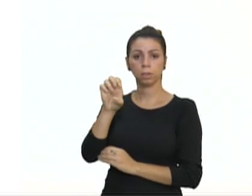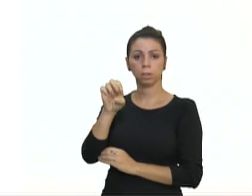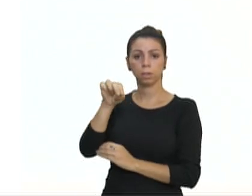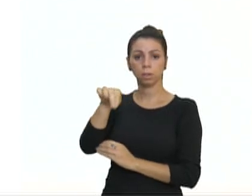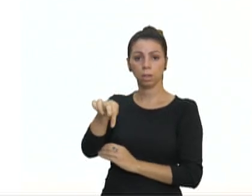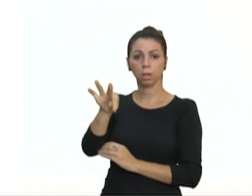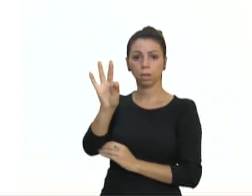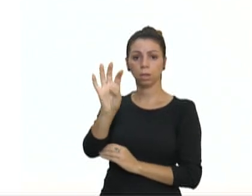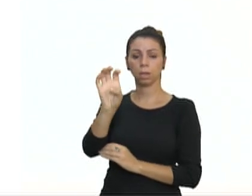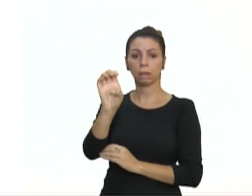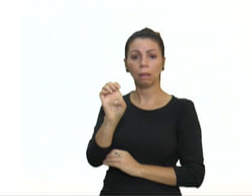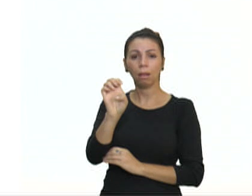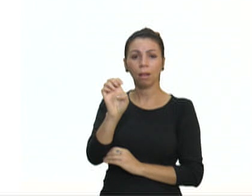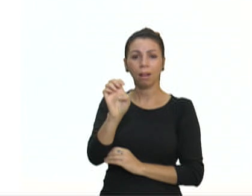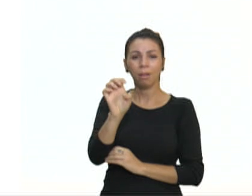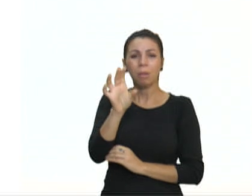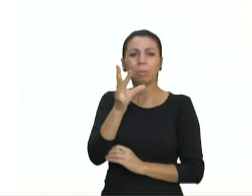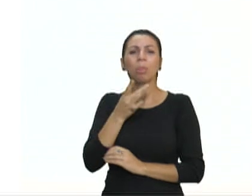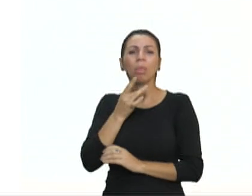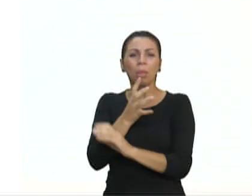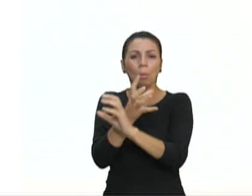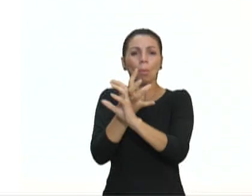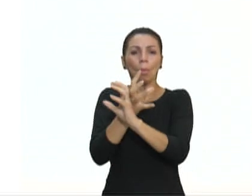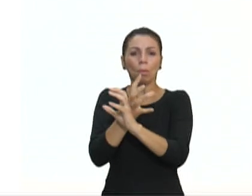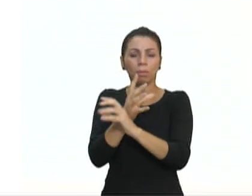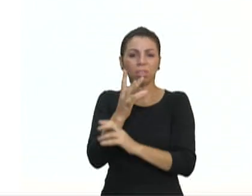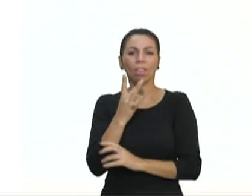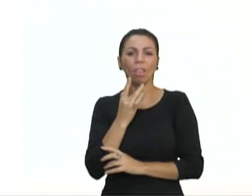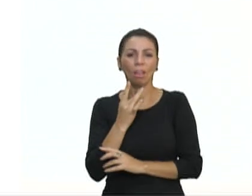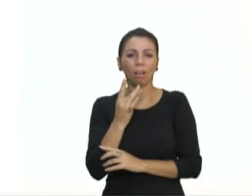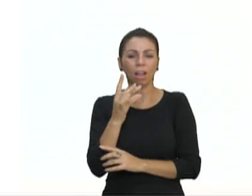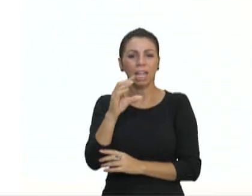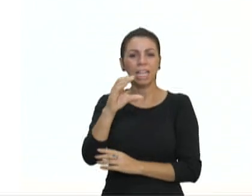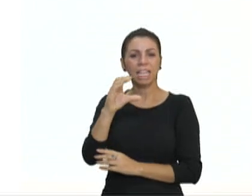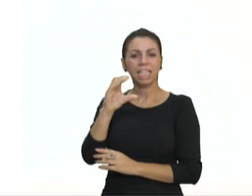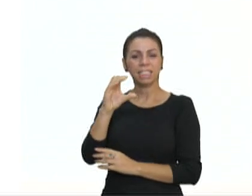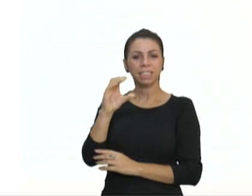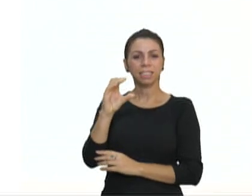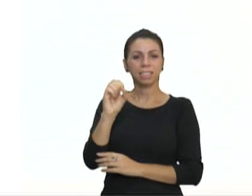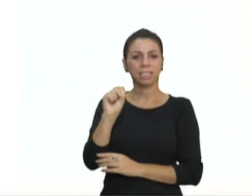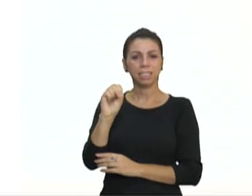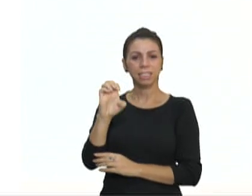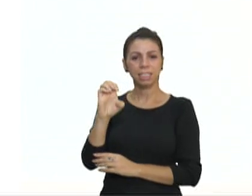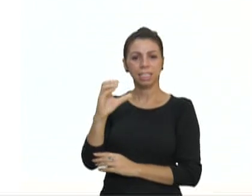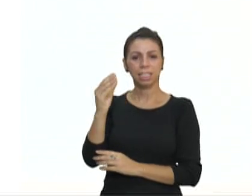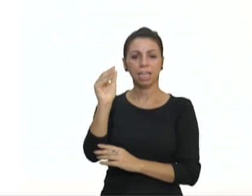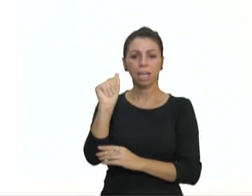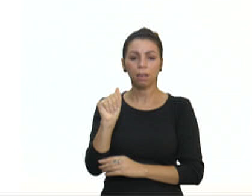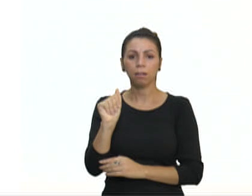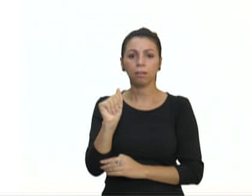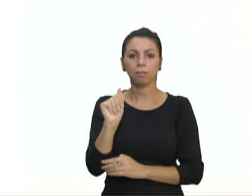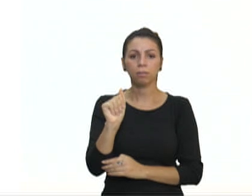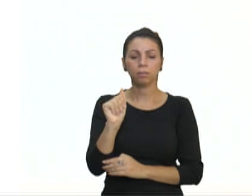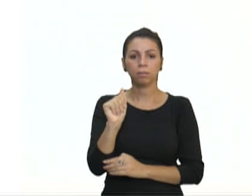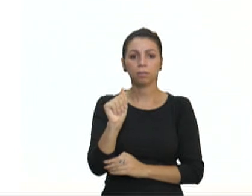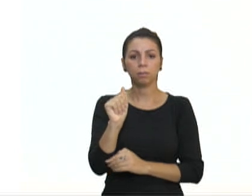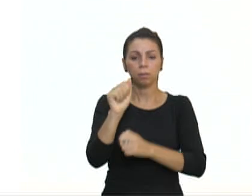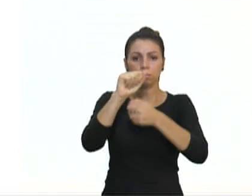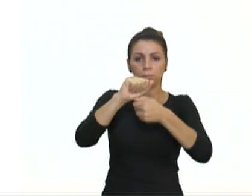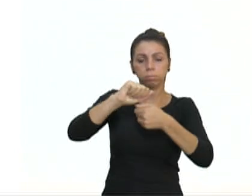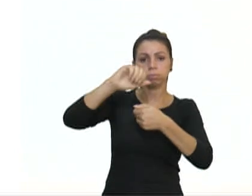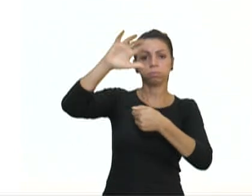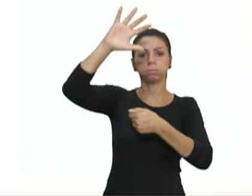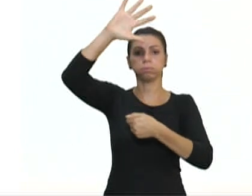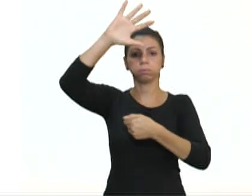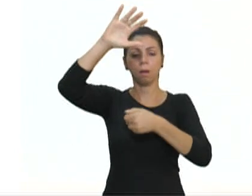temperaturas? Aquelas que são formadas nas regiões polares, tá? As regiões mais